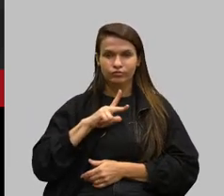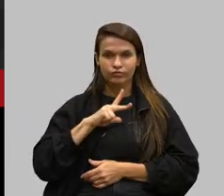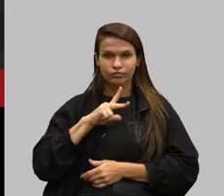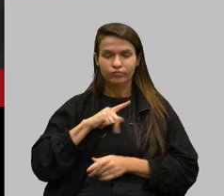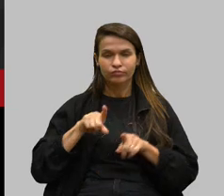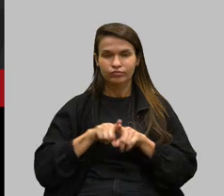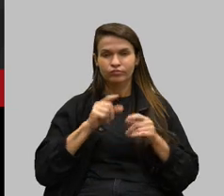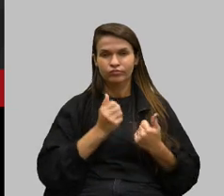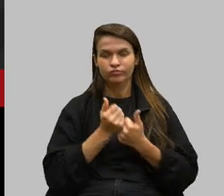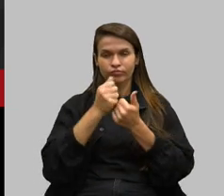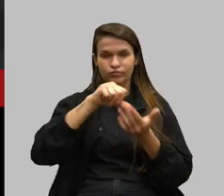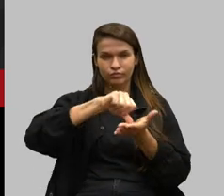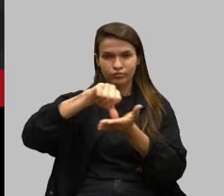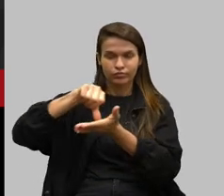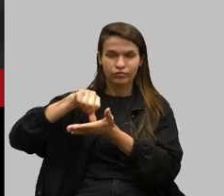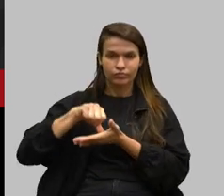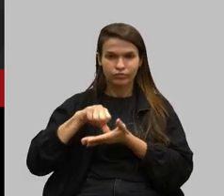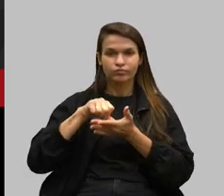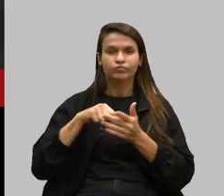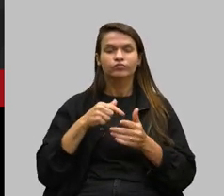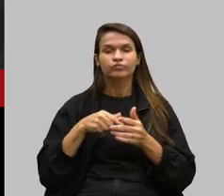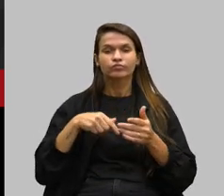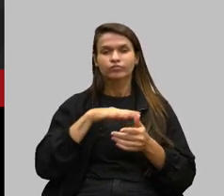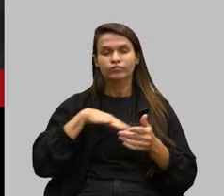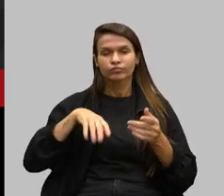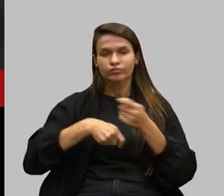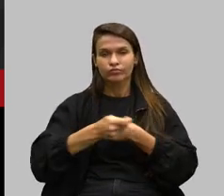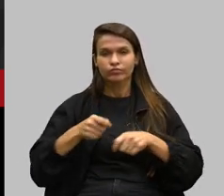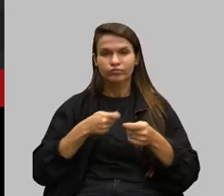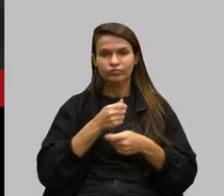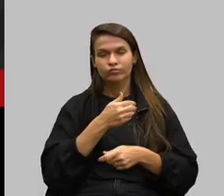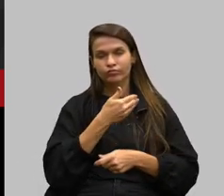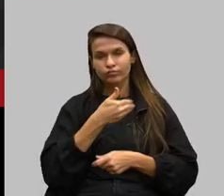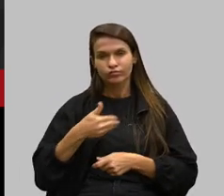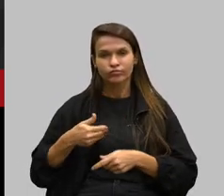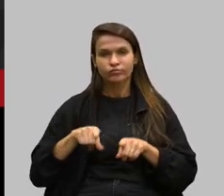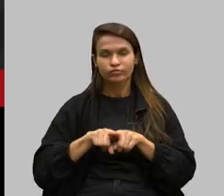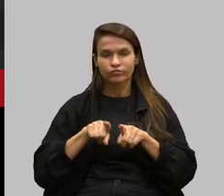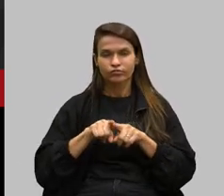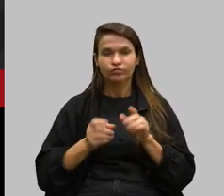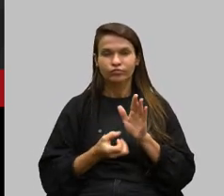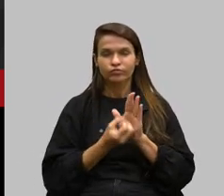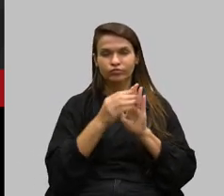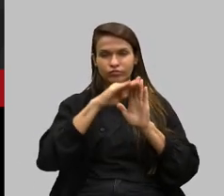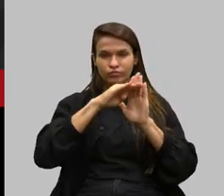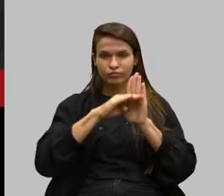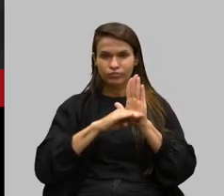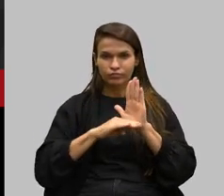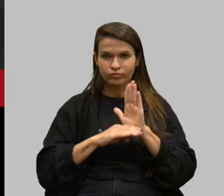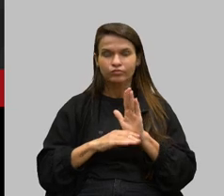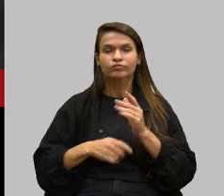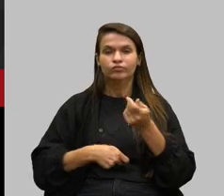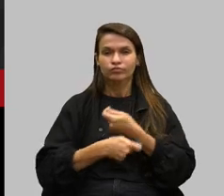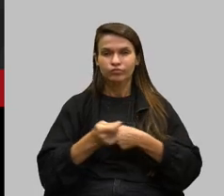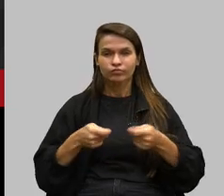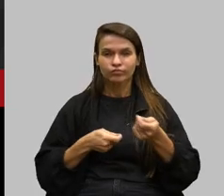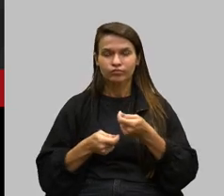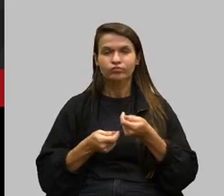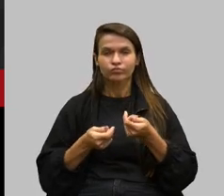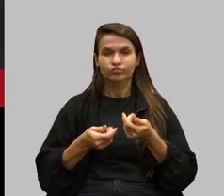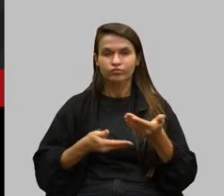apoiar os órgãos e as entidades da administração pública Estadual na formulação diretrizes implementação de ações